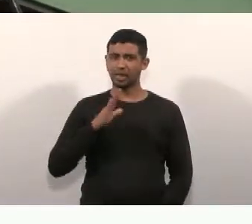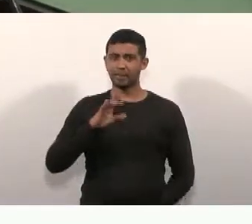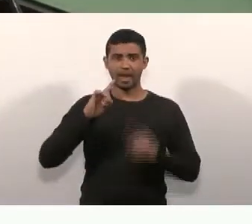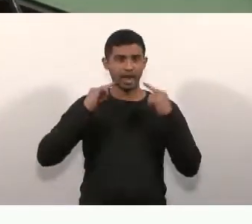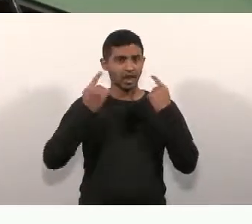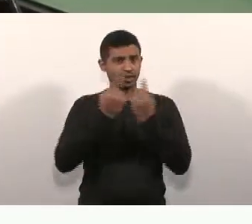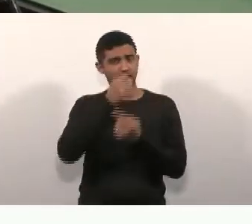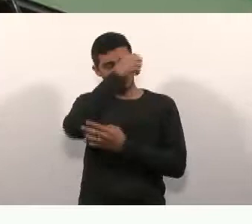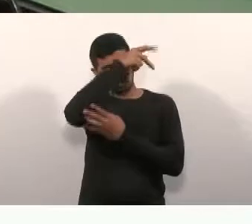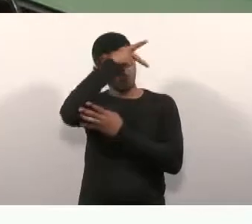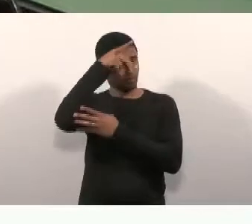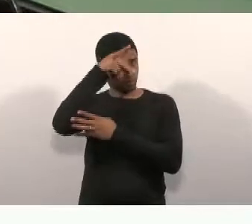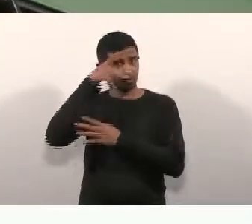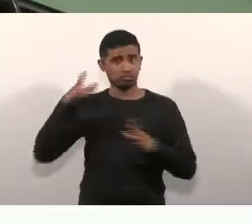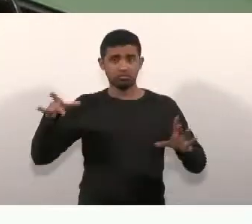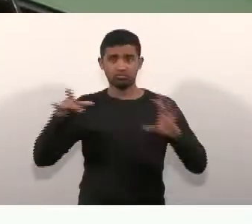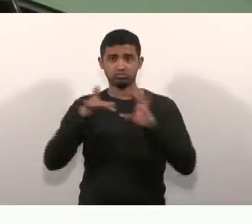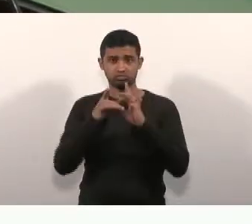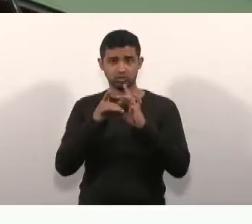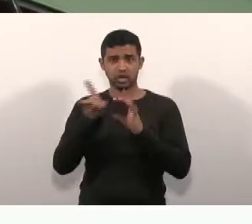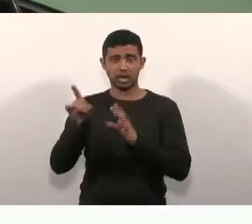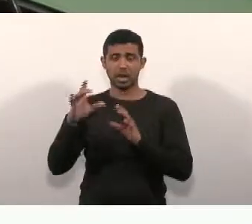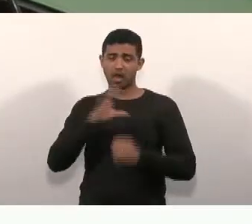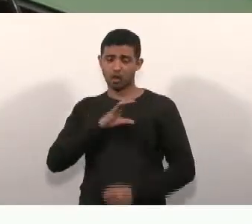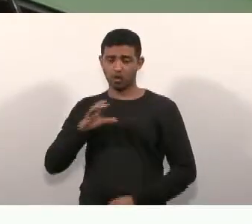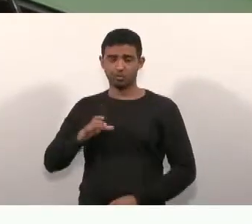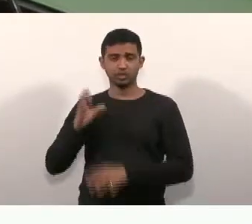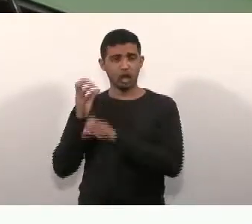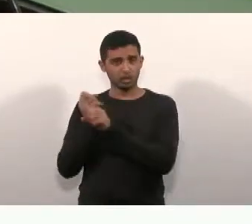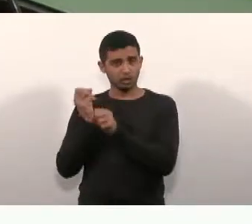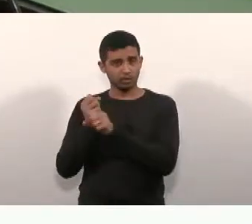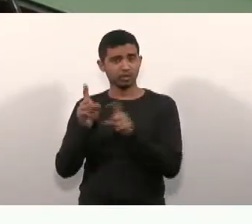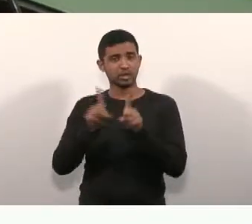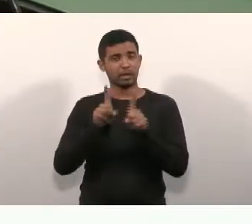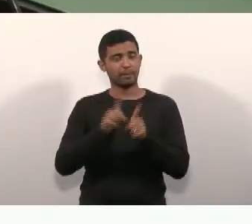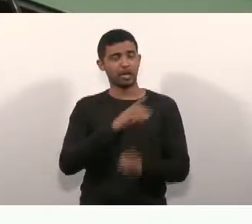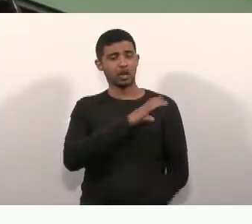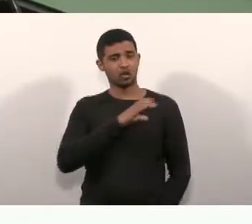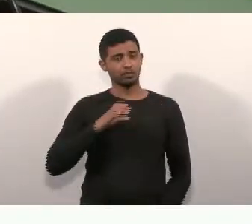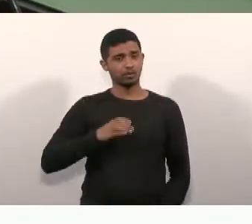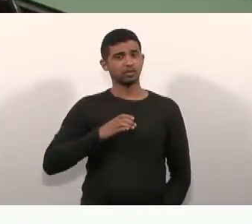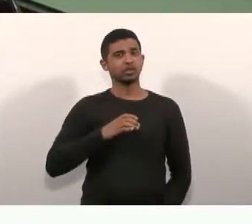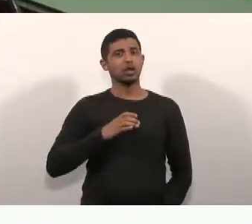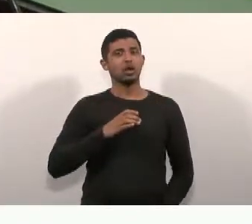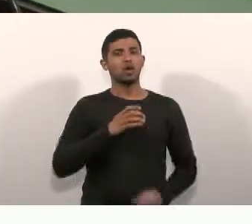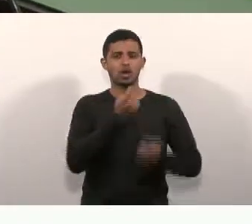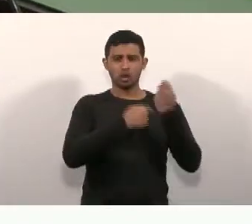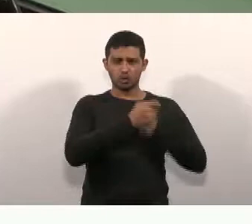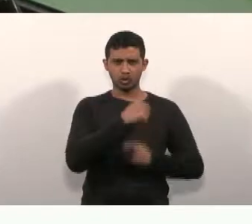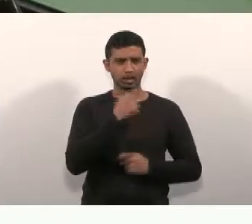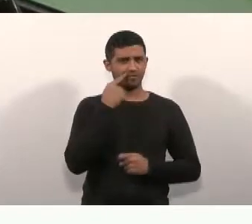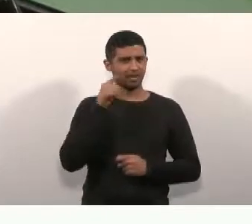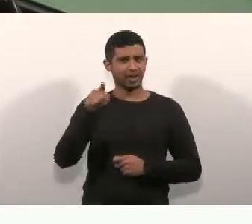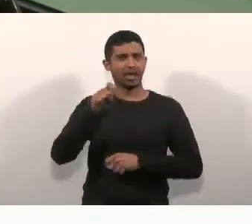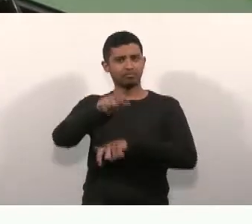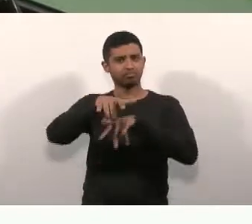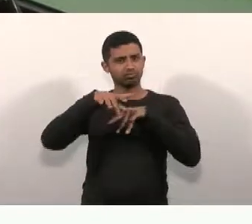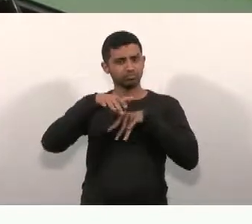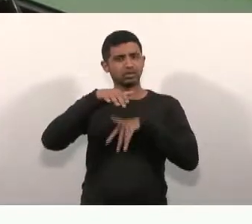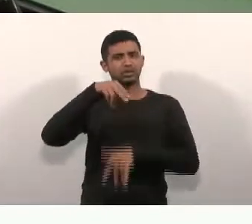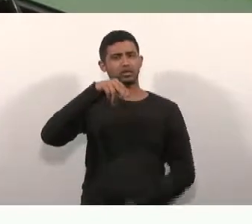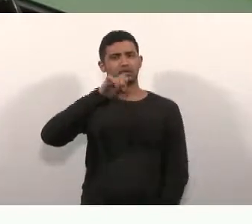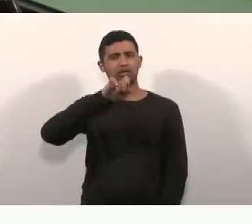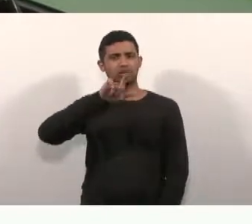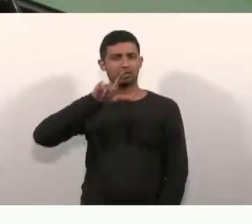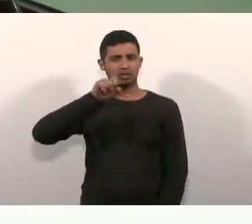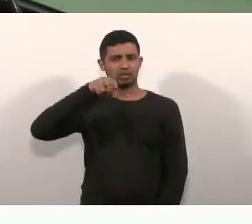pública conjunta da Comissão de Tributação e da Comissão de Economia, no auditório Nelson Carneiro, no início desta legislatura, o